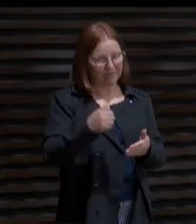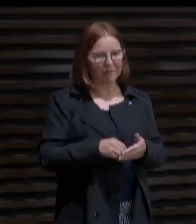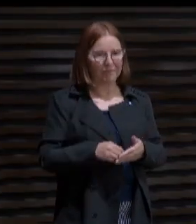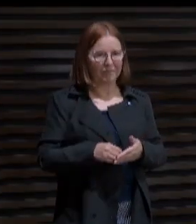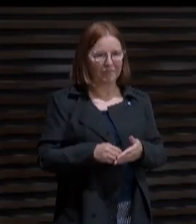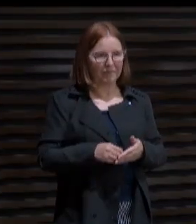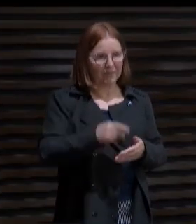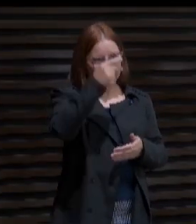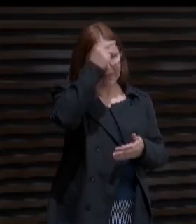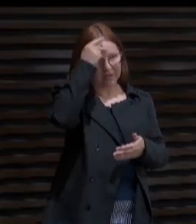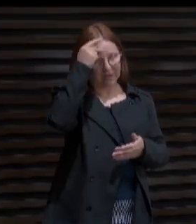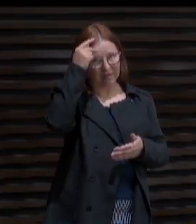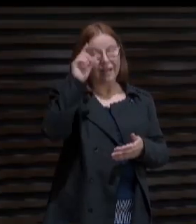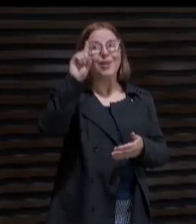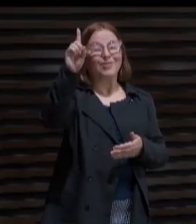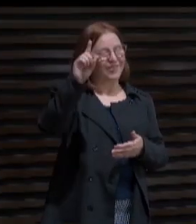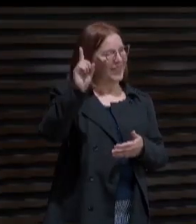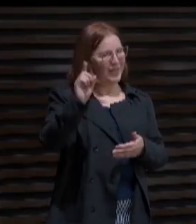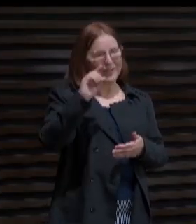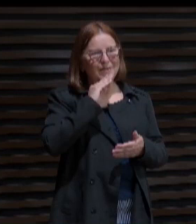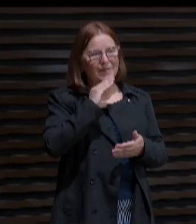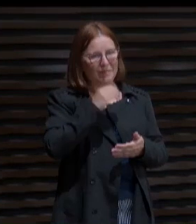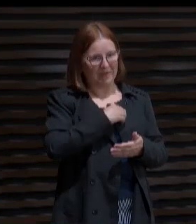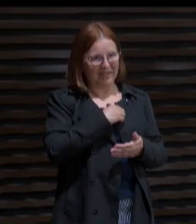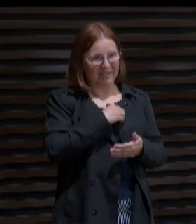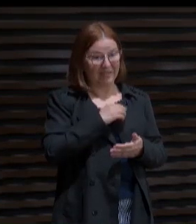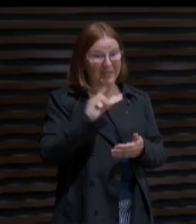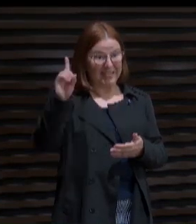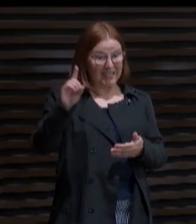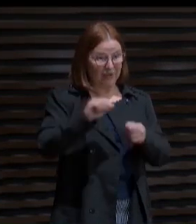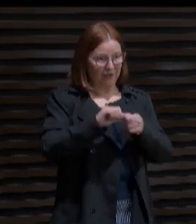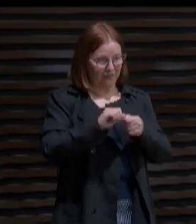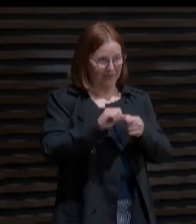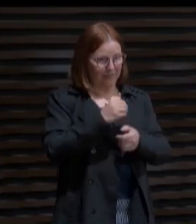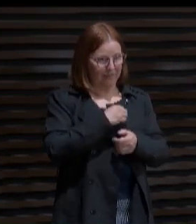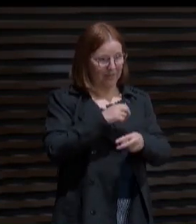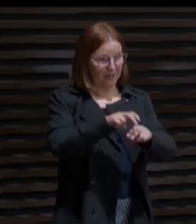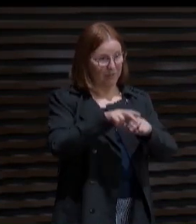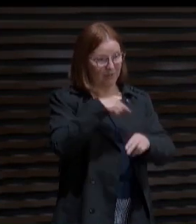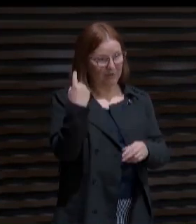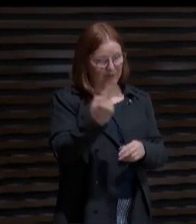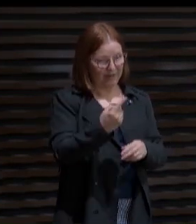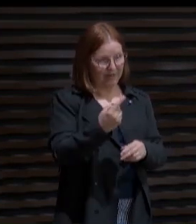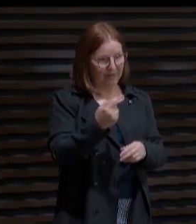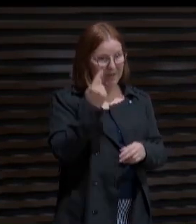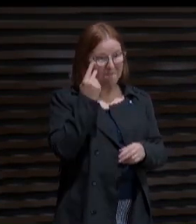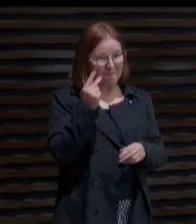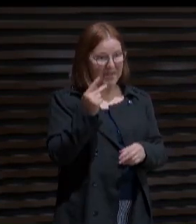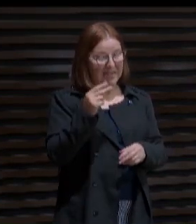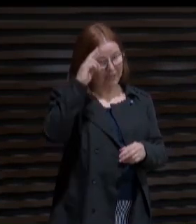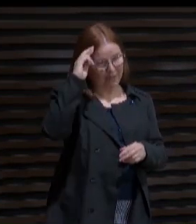Aquele que não conheceu o pecado, ele o fez pecado por nós, para que nele